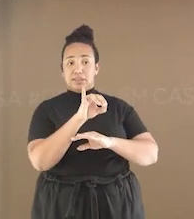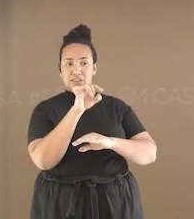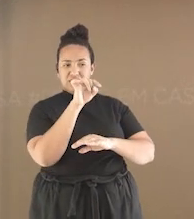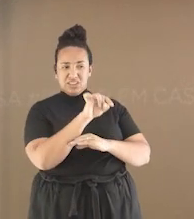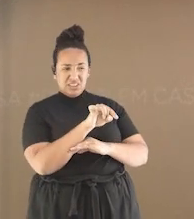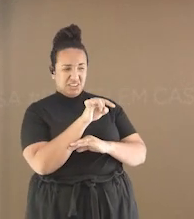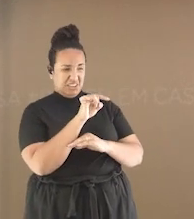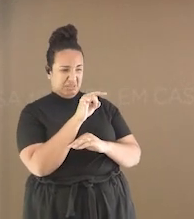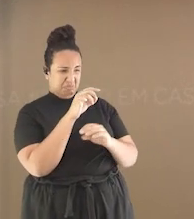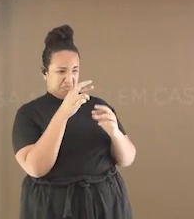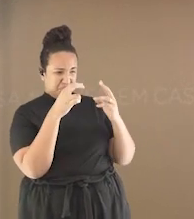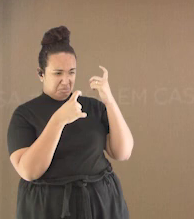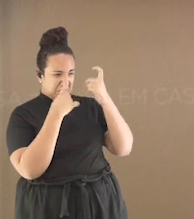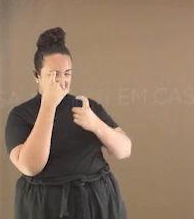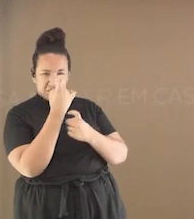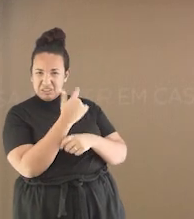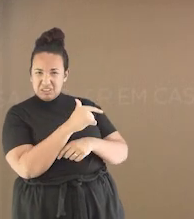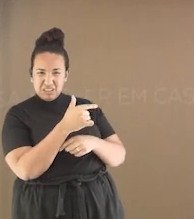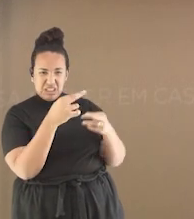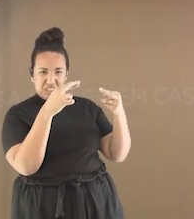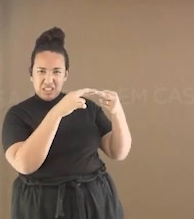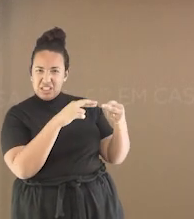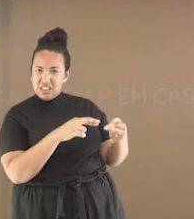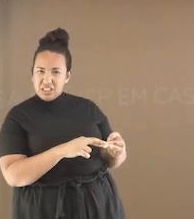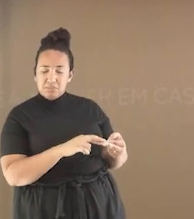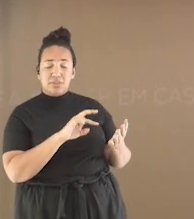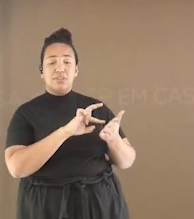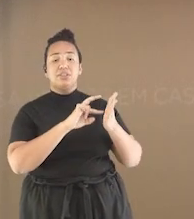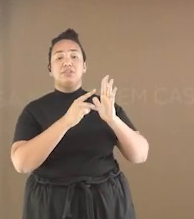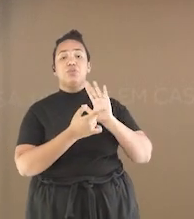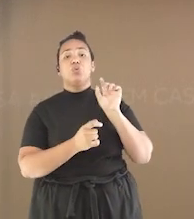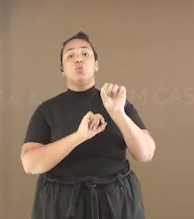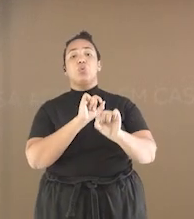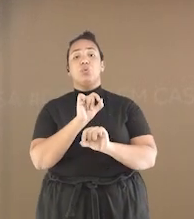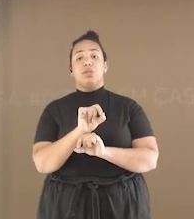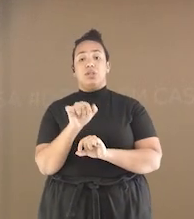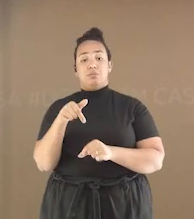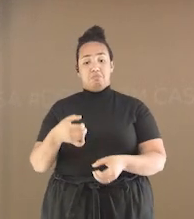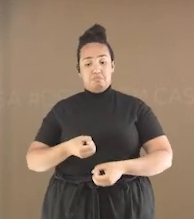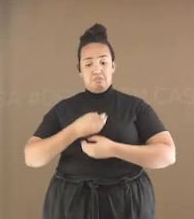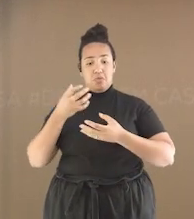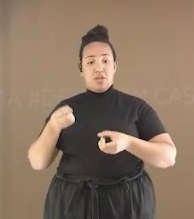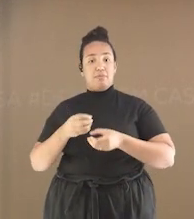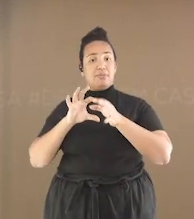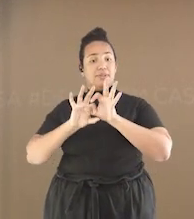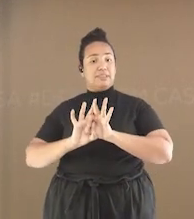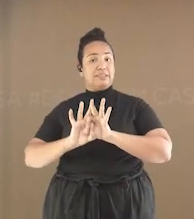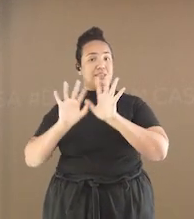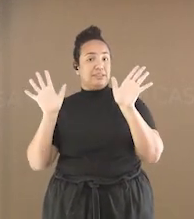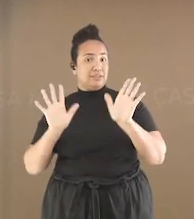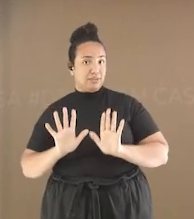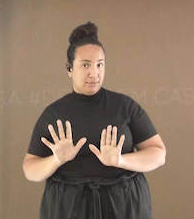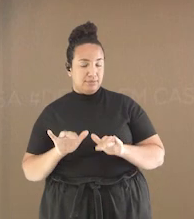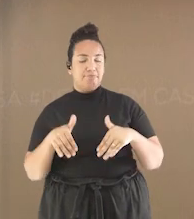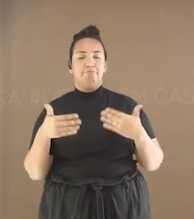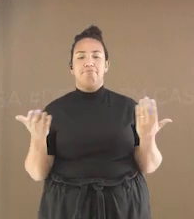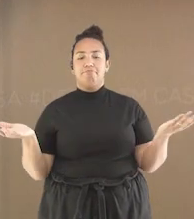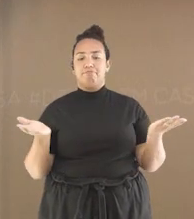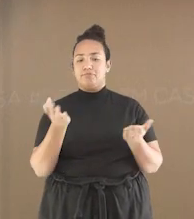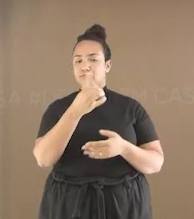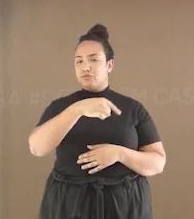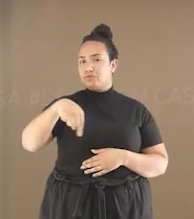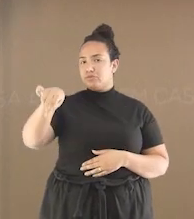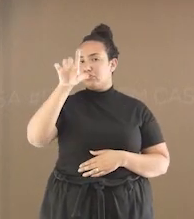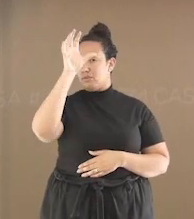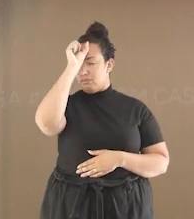essa preocupação com as rimas, dizemos que o poema é de forma livre. Agora que você aprendeu